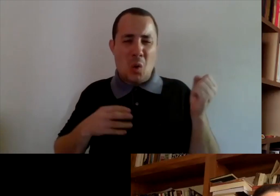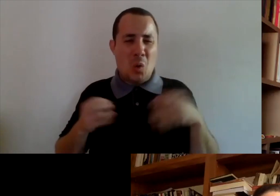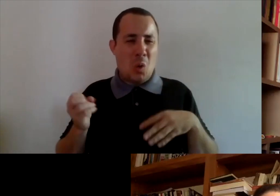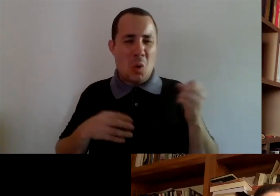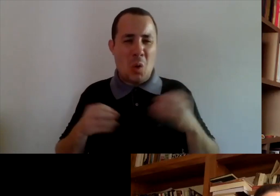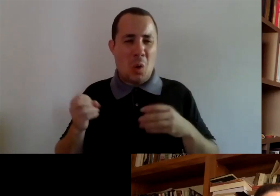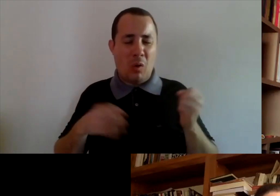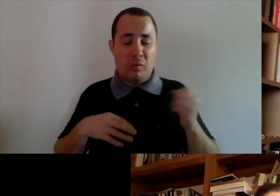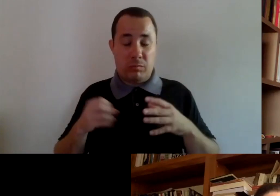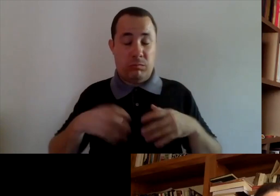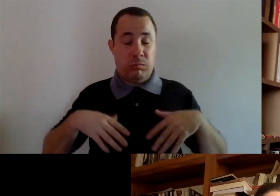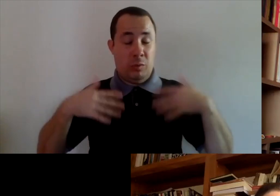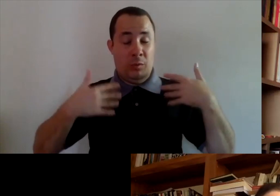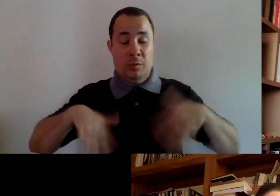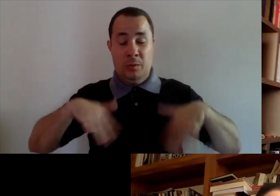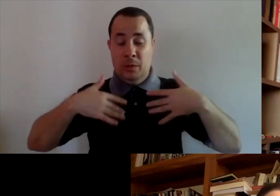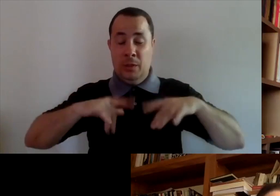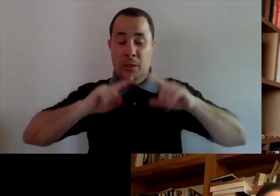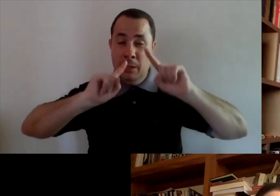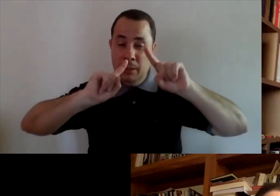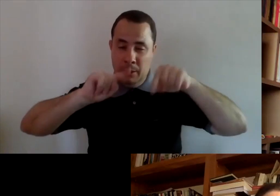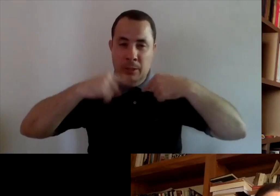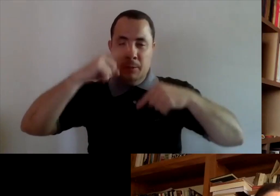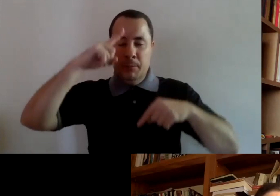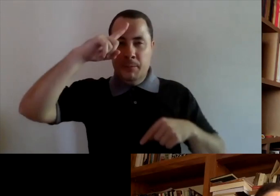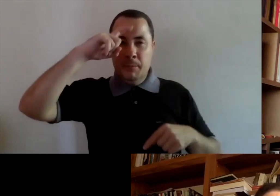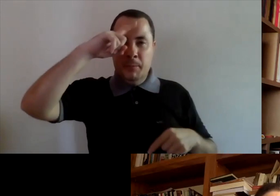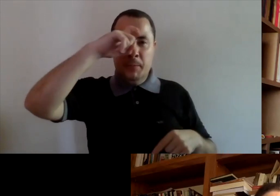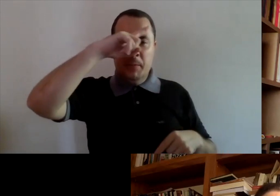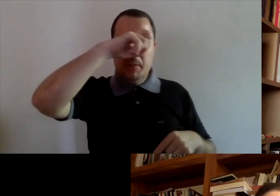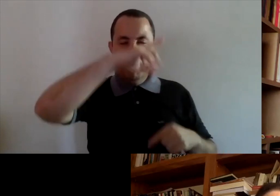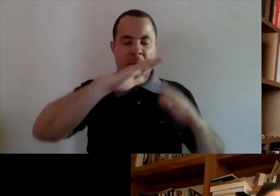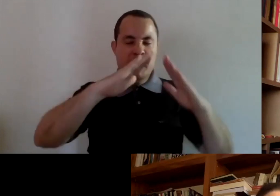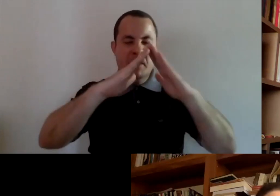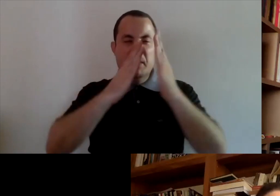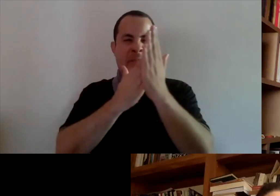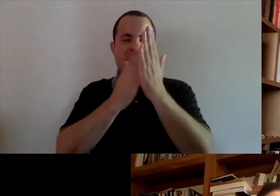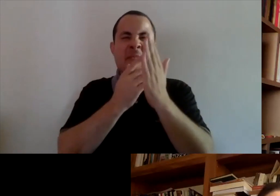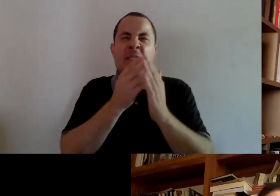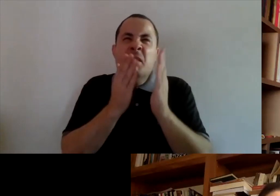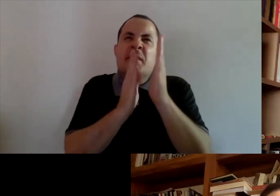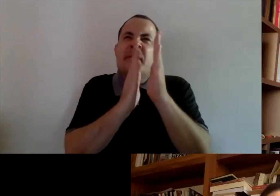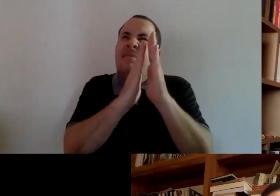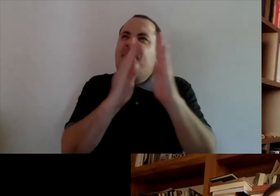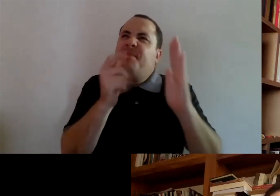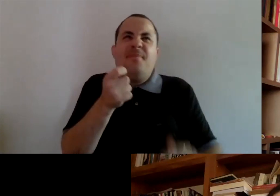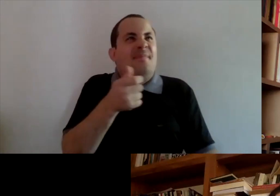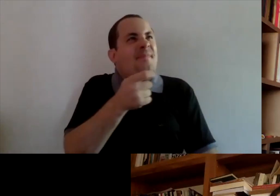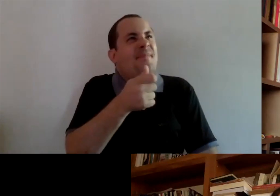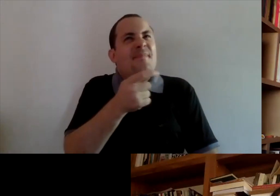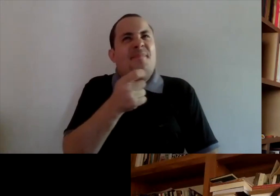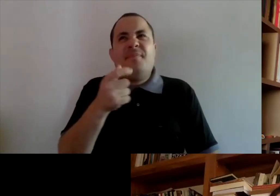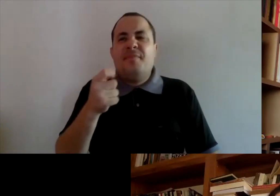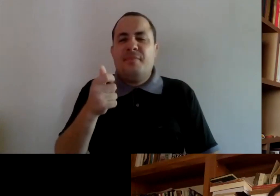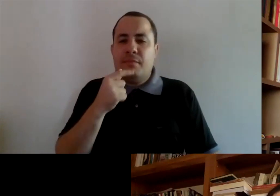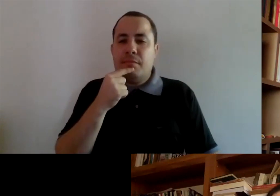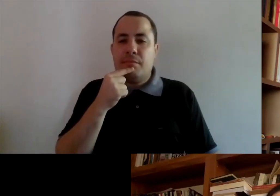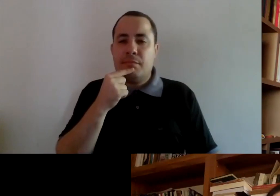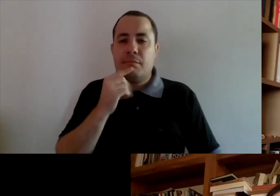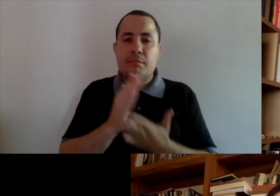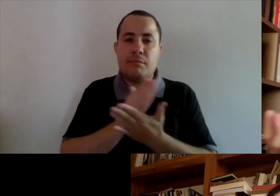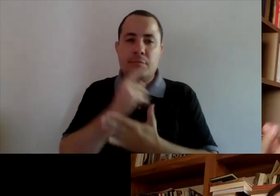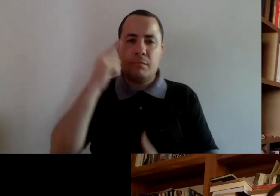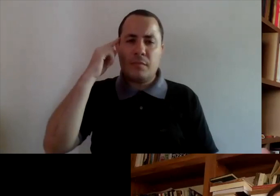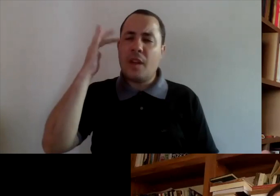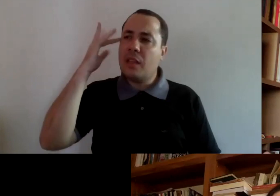assim, quando se fala a biblioteca tem pouco livro, né, a minha provocação inicial sobre o que você acha que falta na